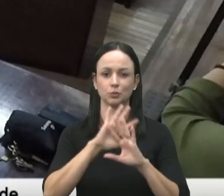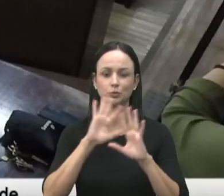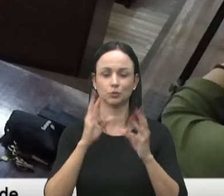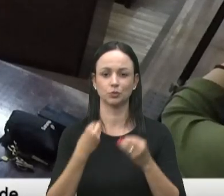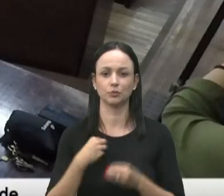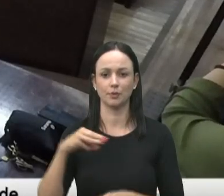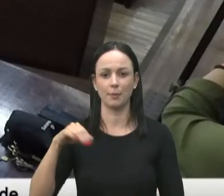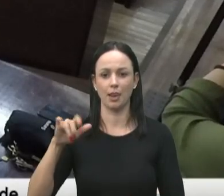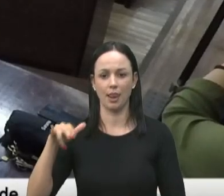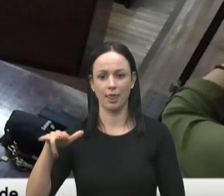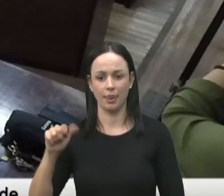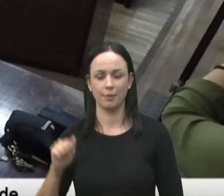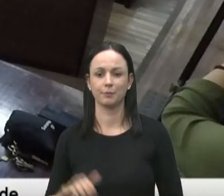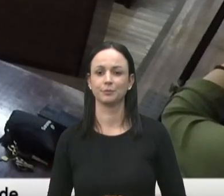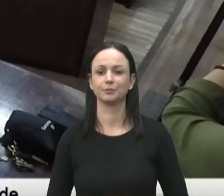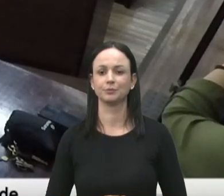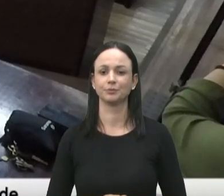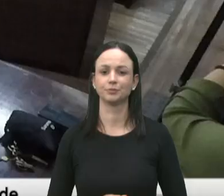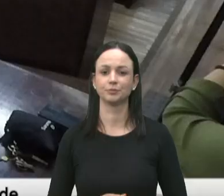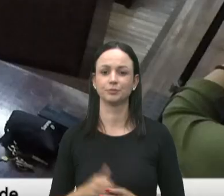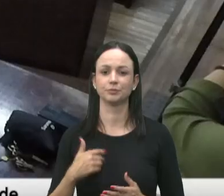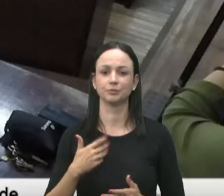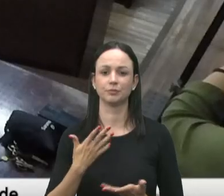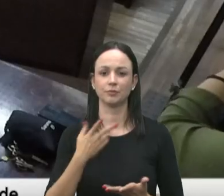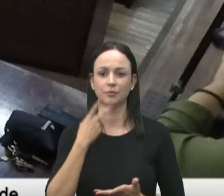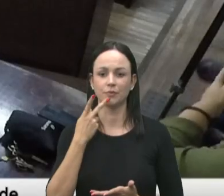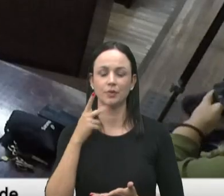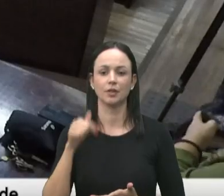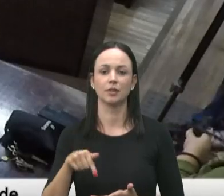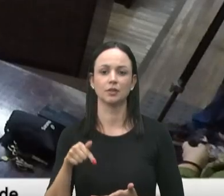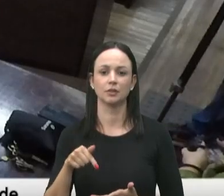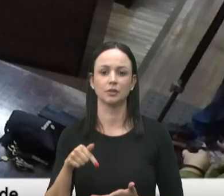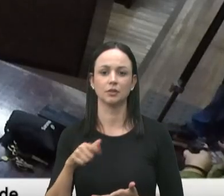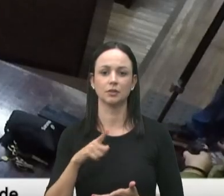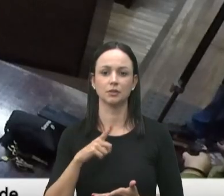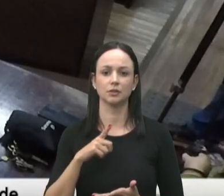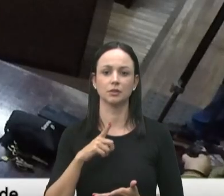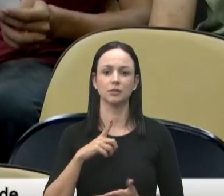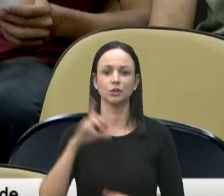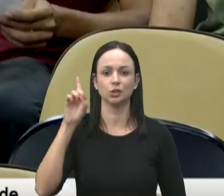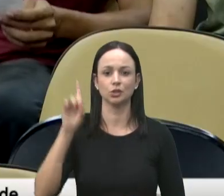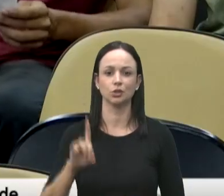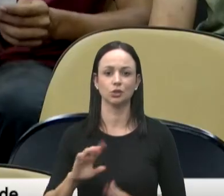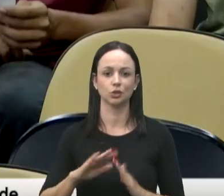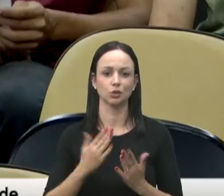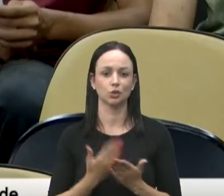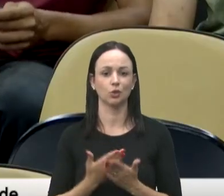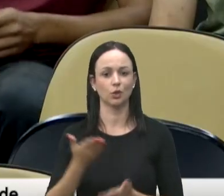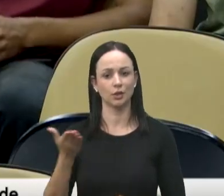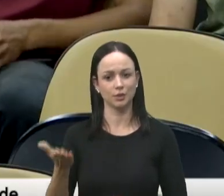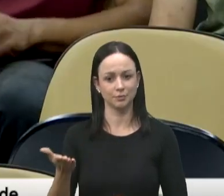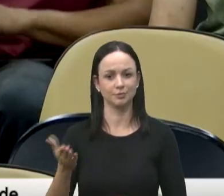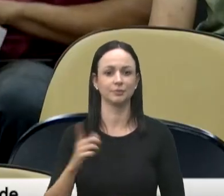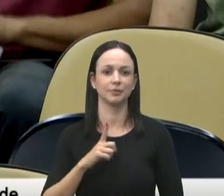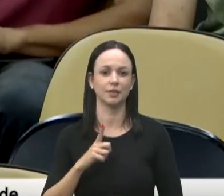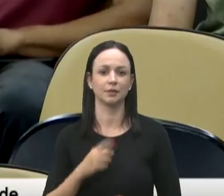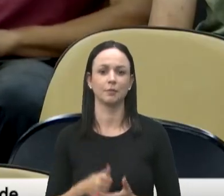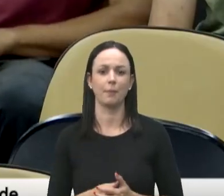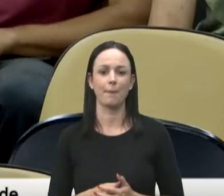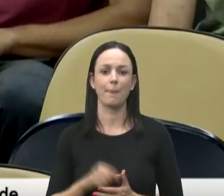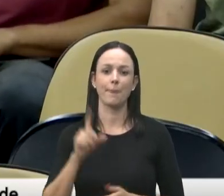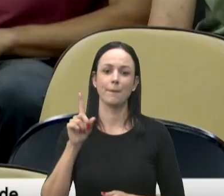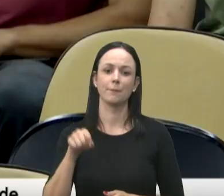meu nome é Milena. E eu gostaria de fazer um comentário aqui, já que a gente tem um diretor de escola aqui e tudo mais, que